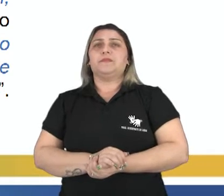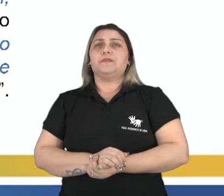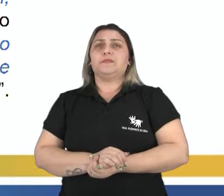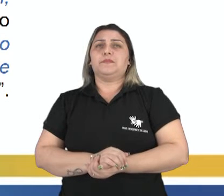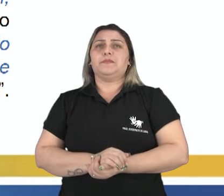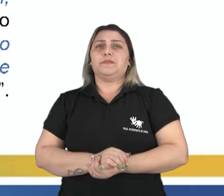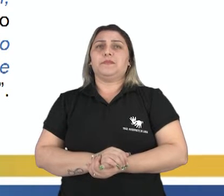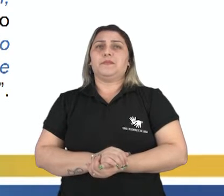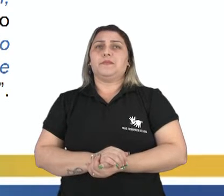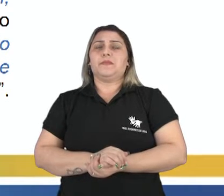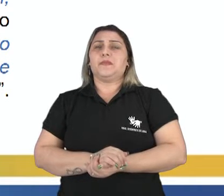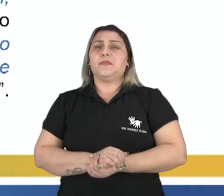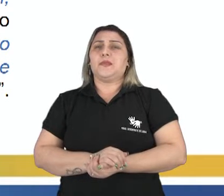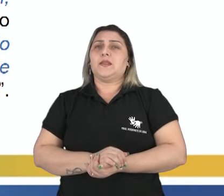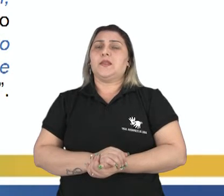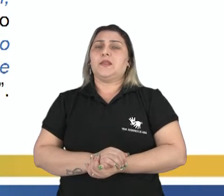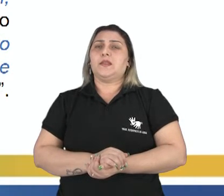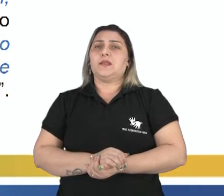endoconsistência e